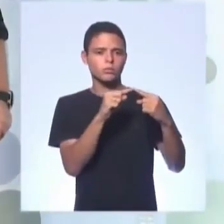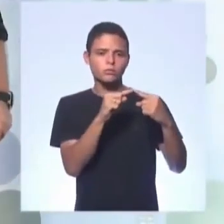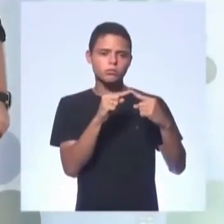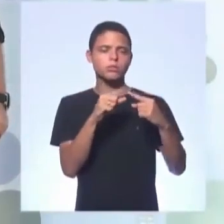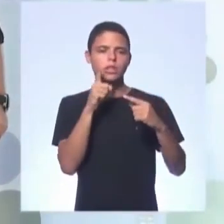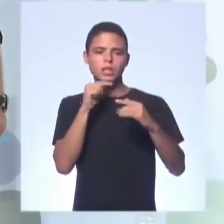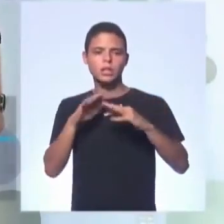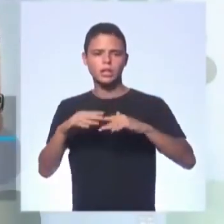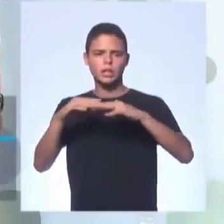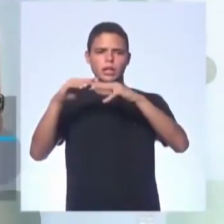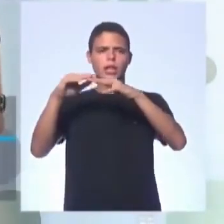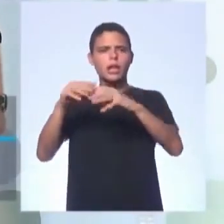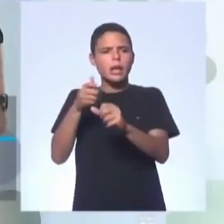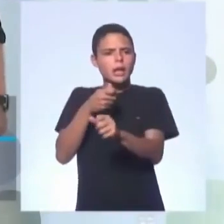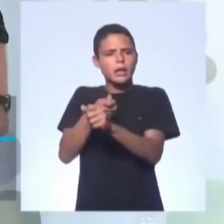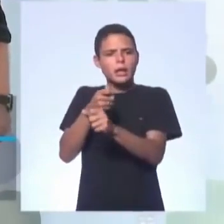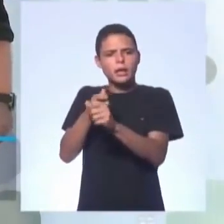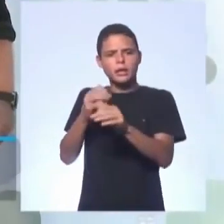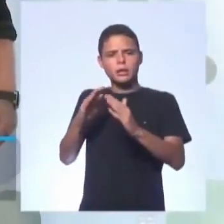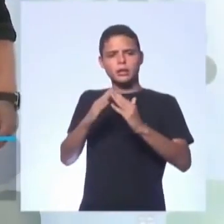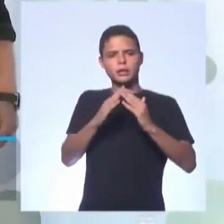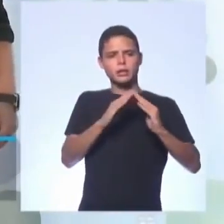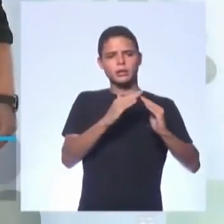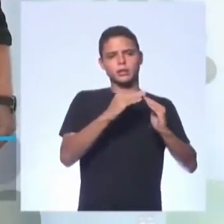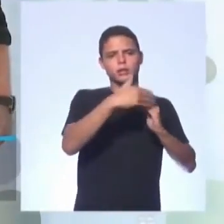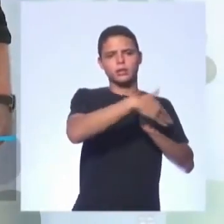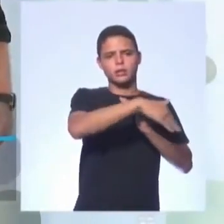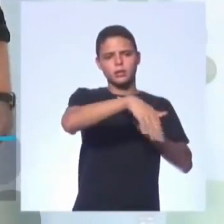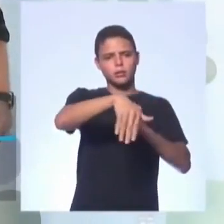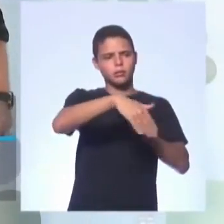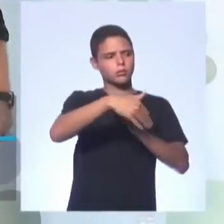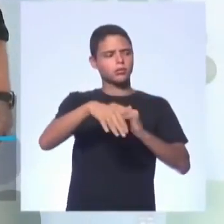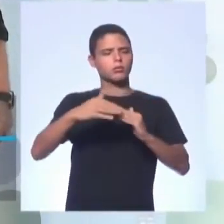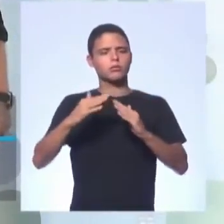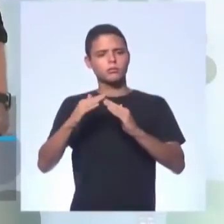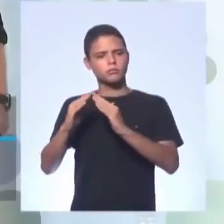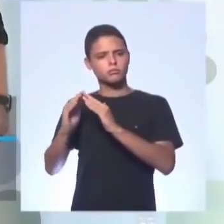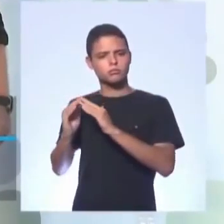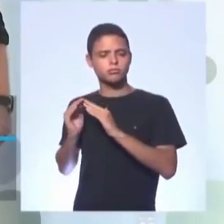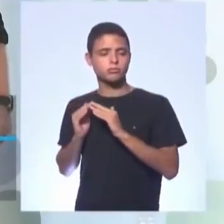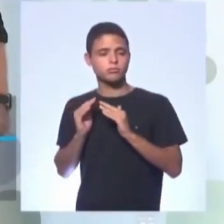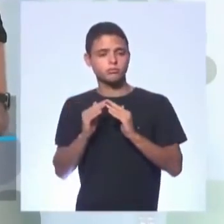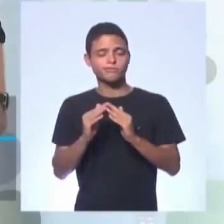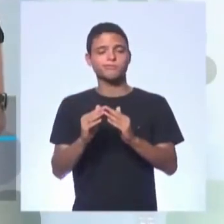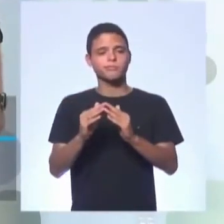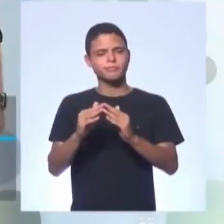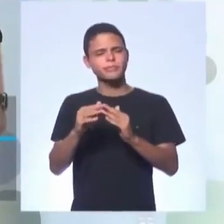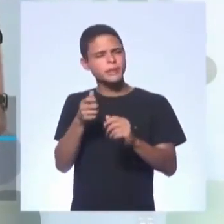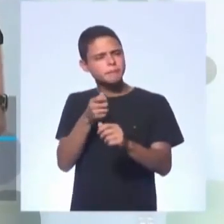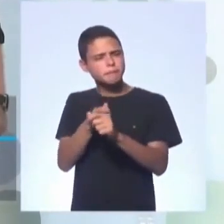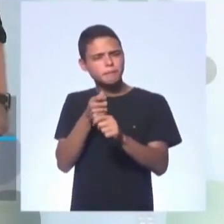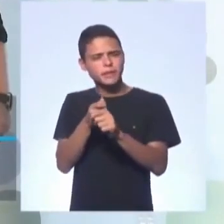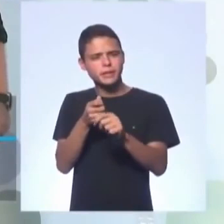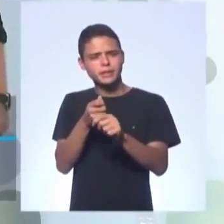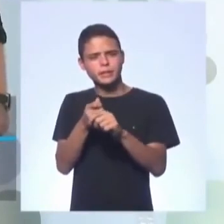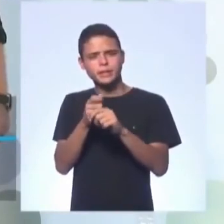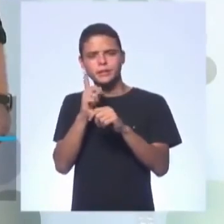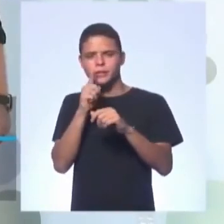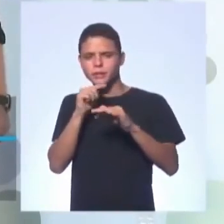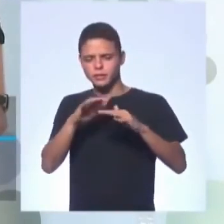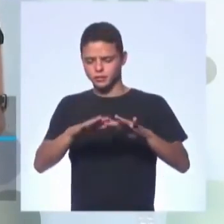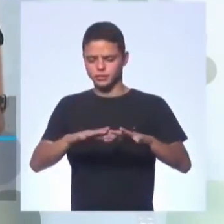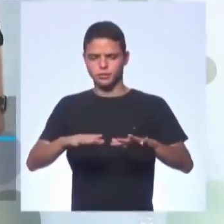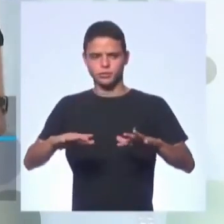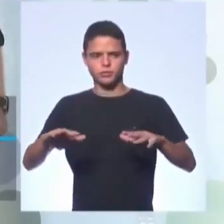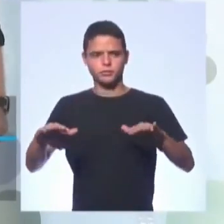Porque há muitas construções de moradias próximos, né, das margens dos rios, tá? Não é nem nas margens